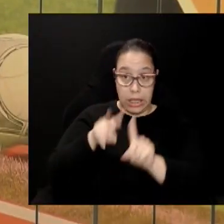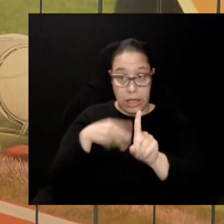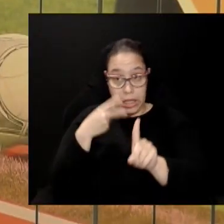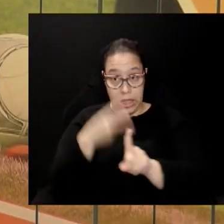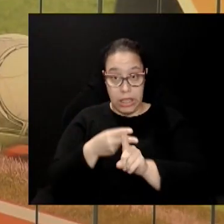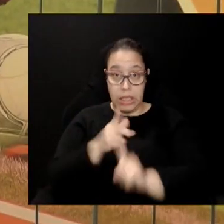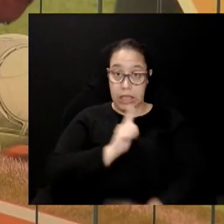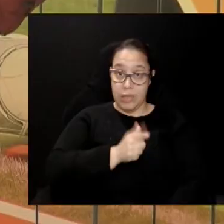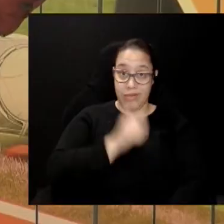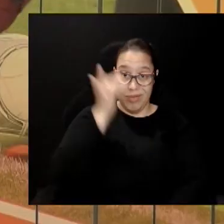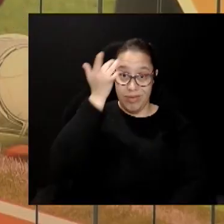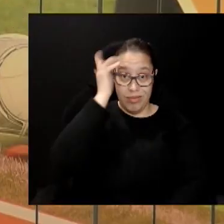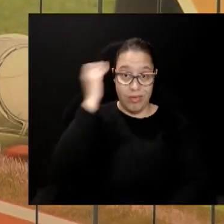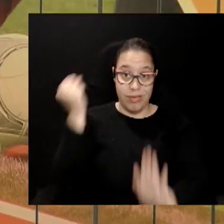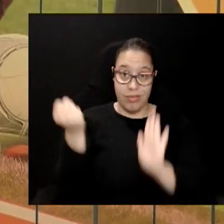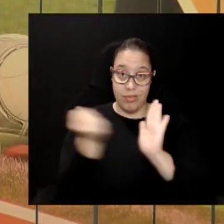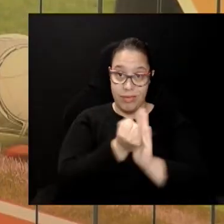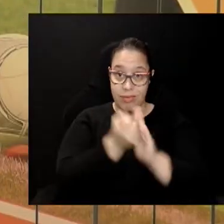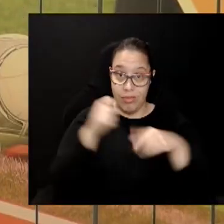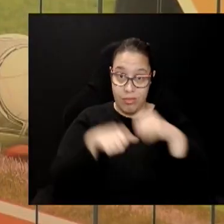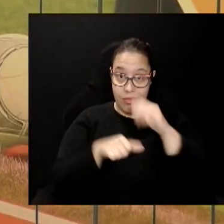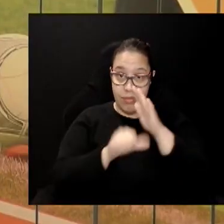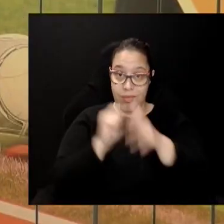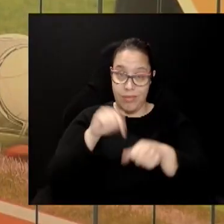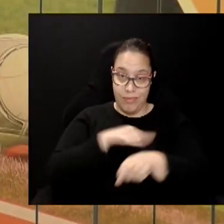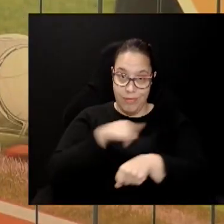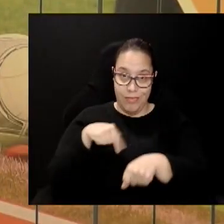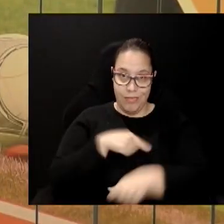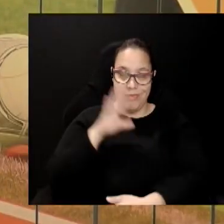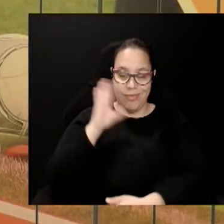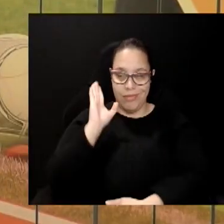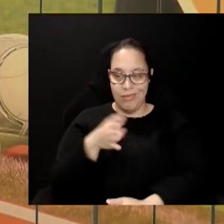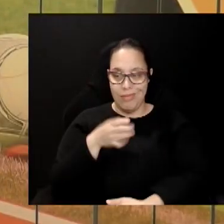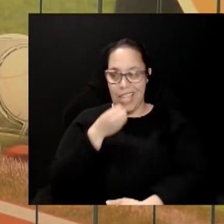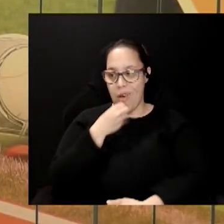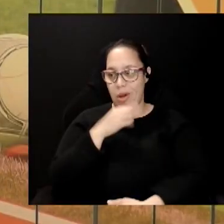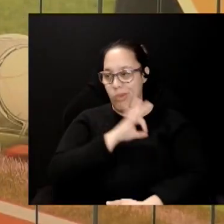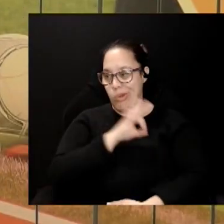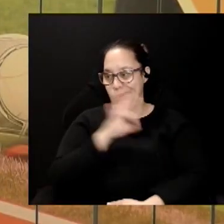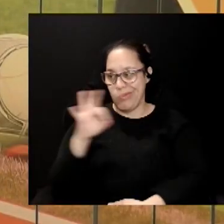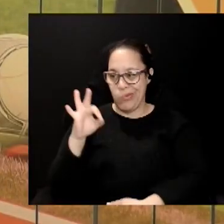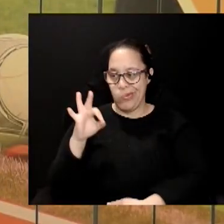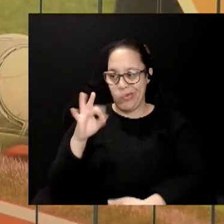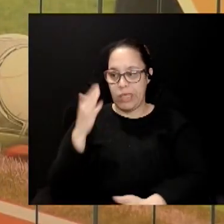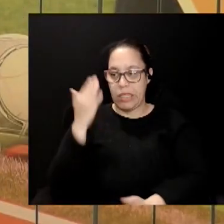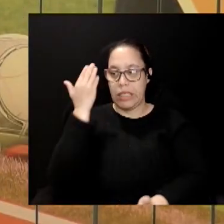marcar gols no primeiro tempo já estava suficiente. Perdeu mais uma.